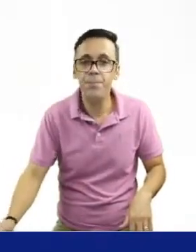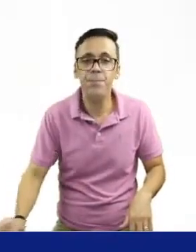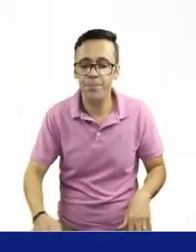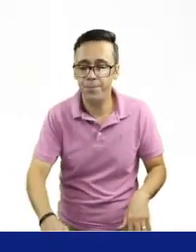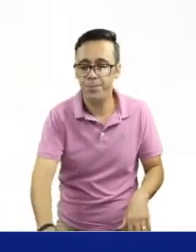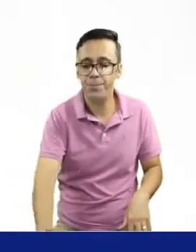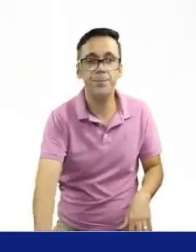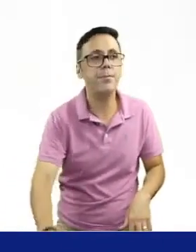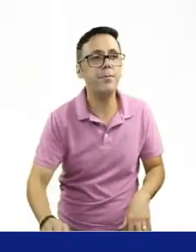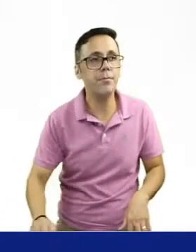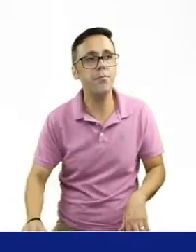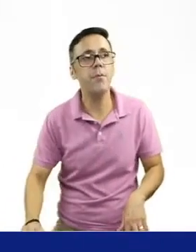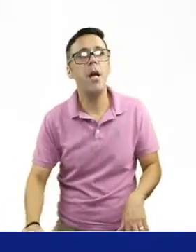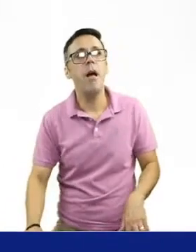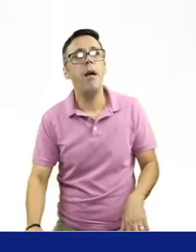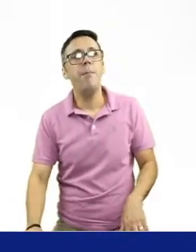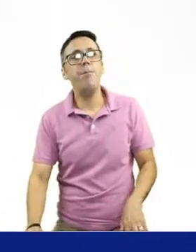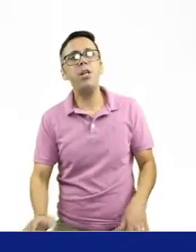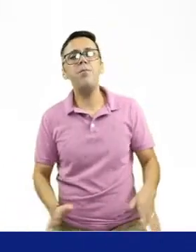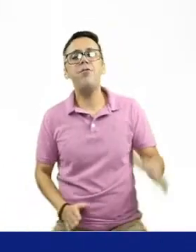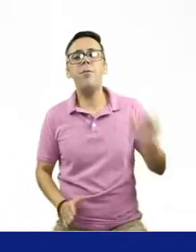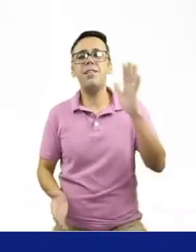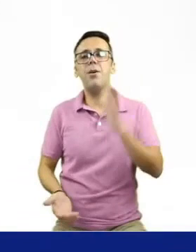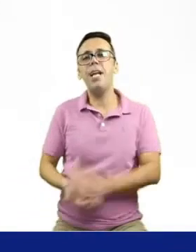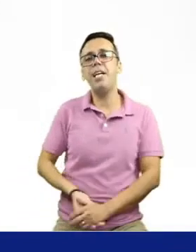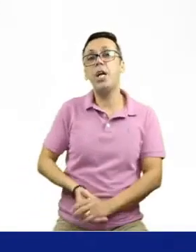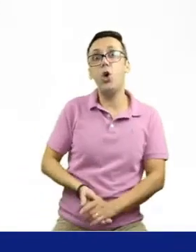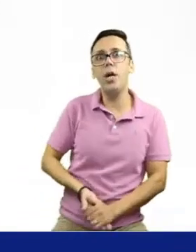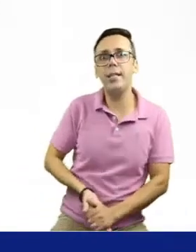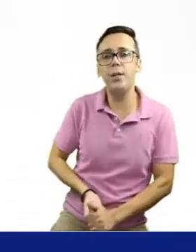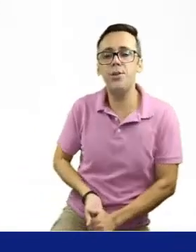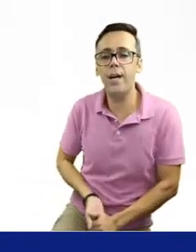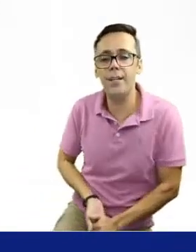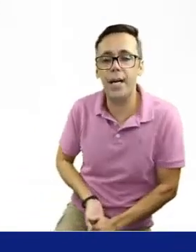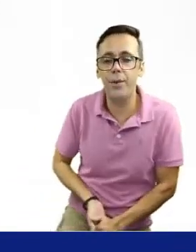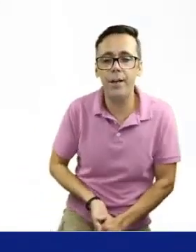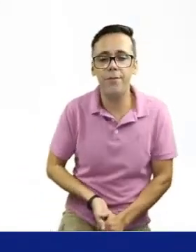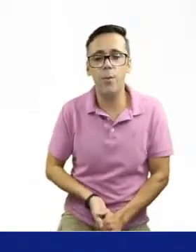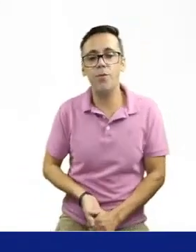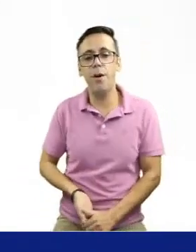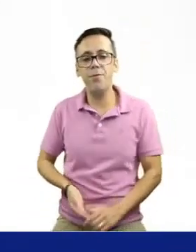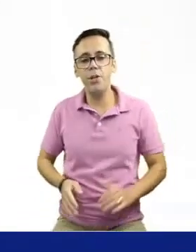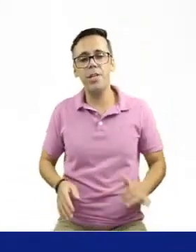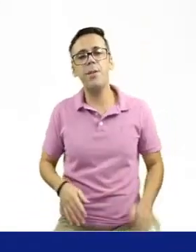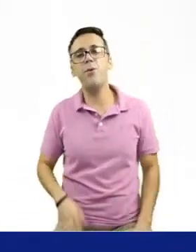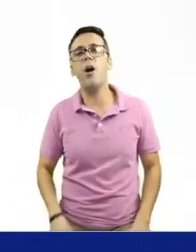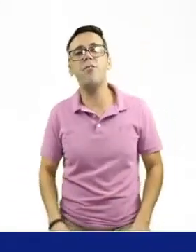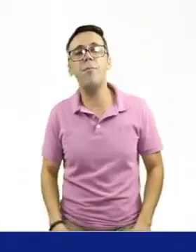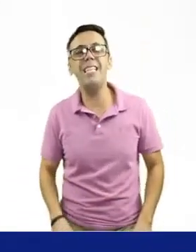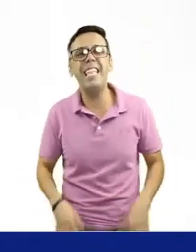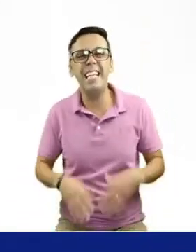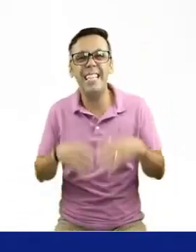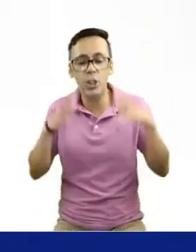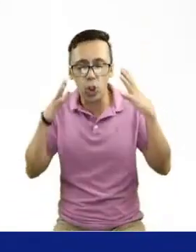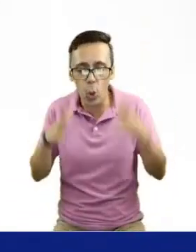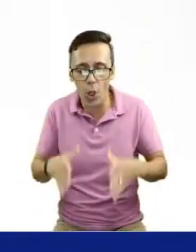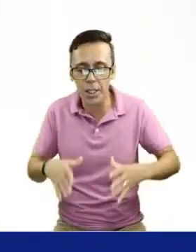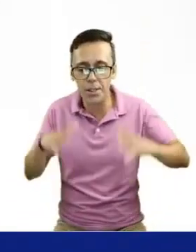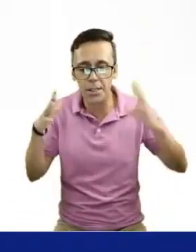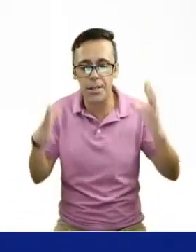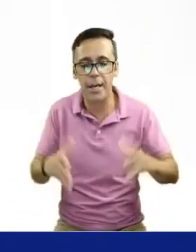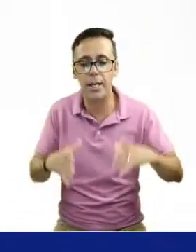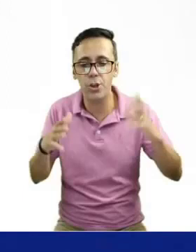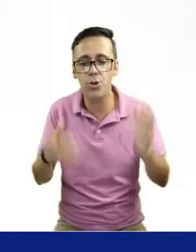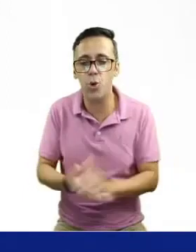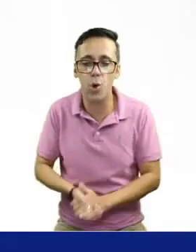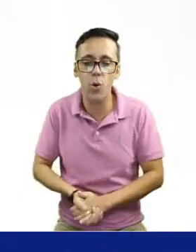E aí o próximo informação galera nota aí no seu caderno hein vamos vamos fechar essa prova vamos entender